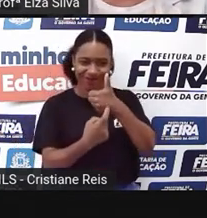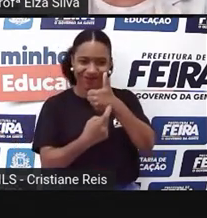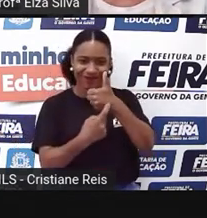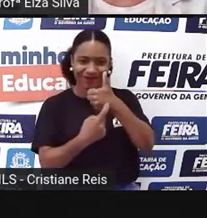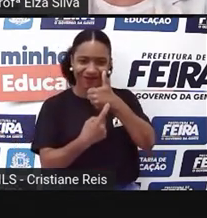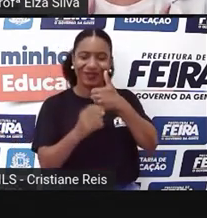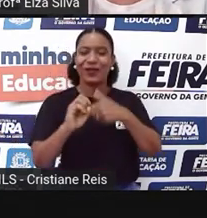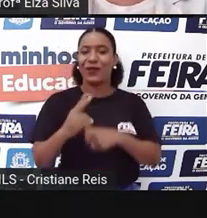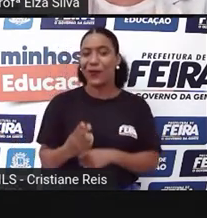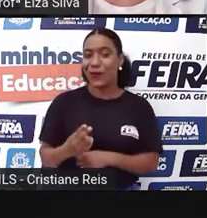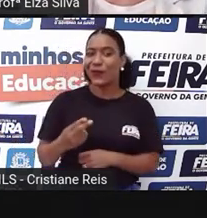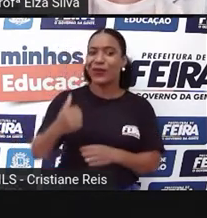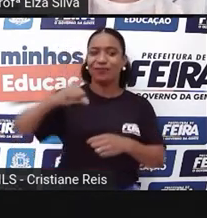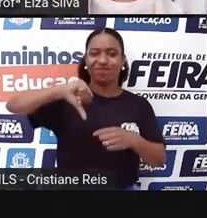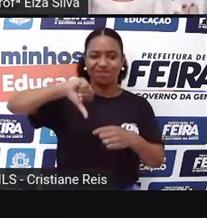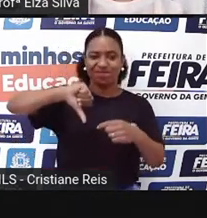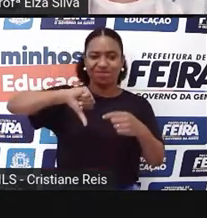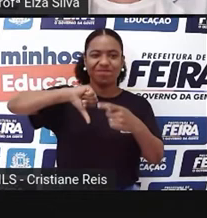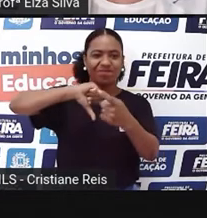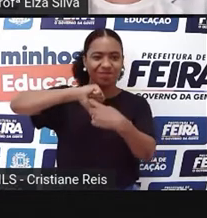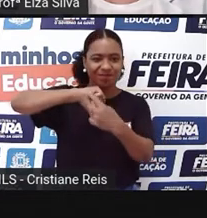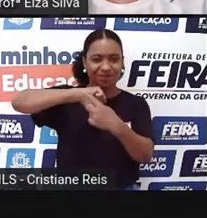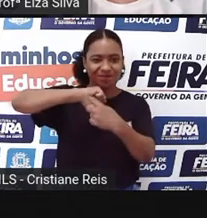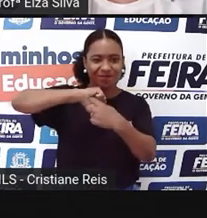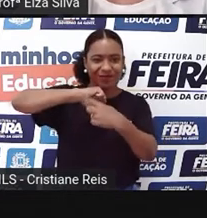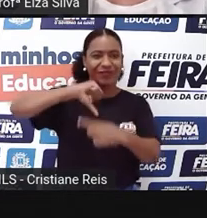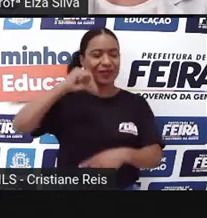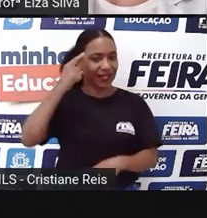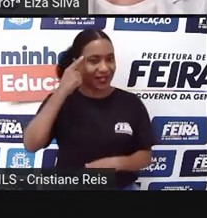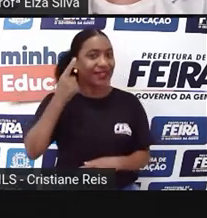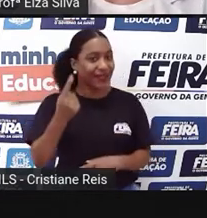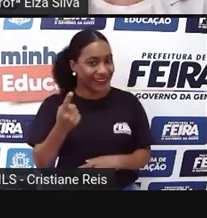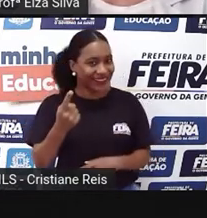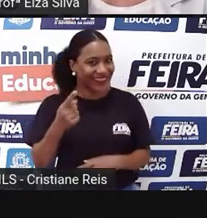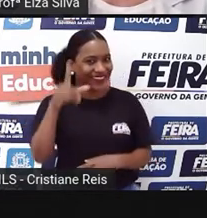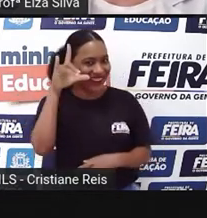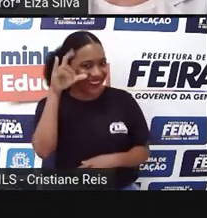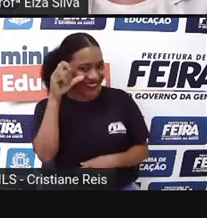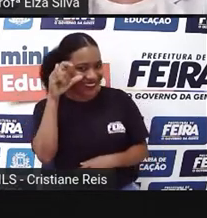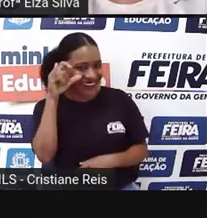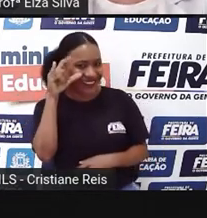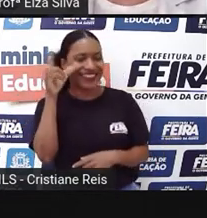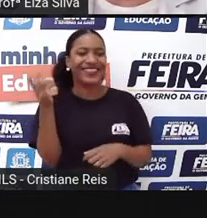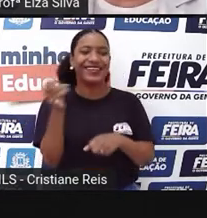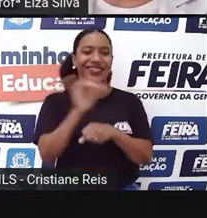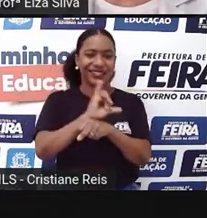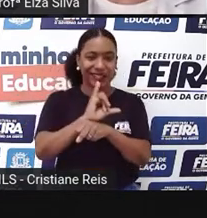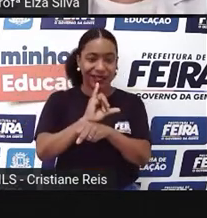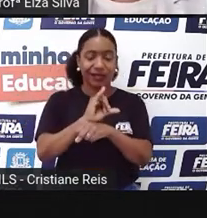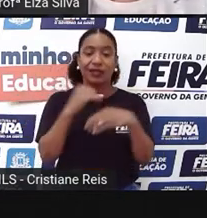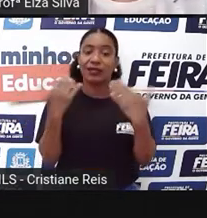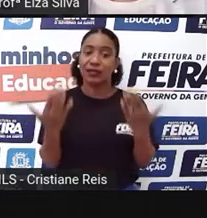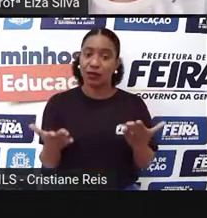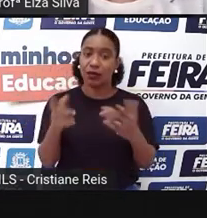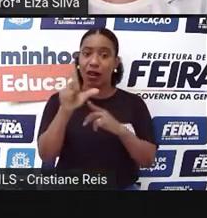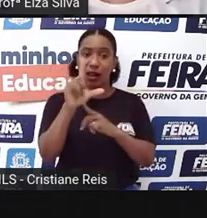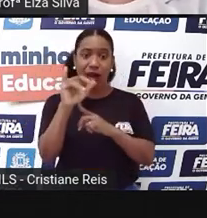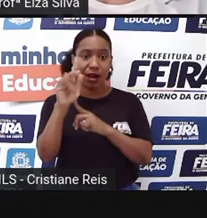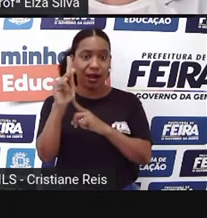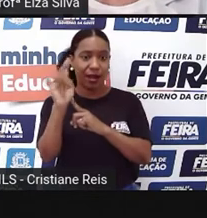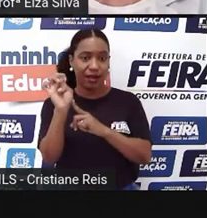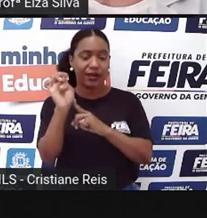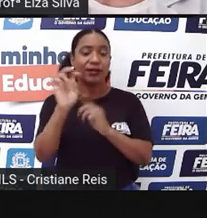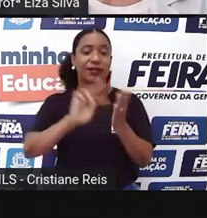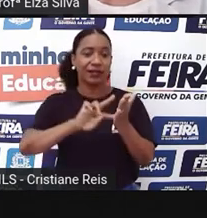Instagram? Então, I like, o verbo like, do inglês, significa gostar. Observem